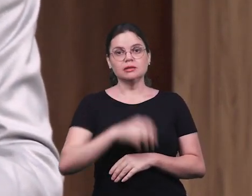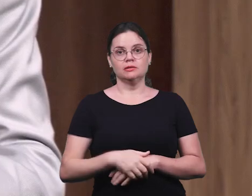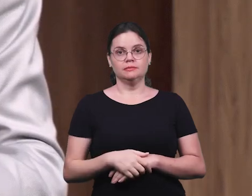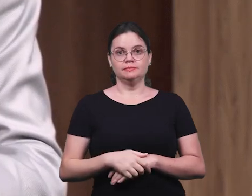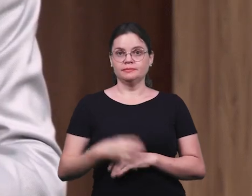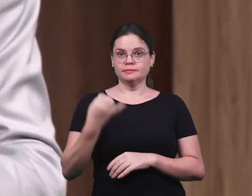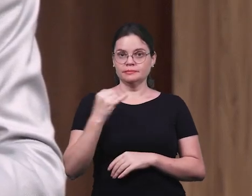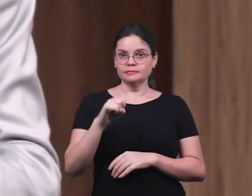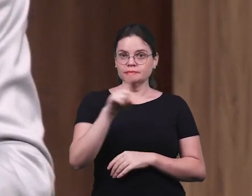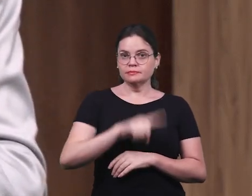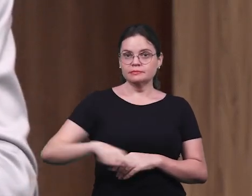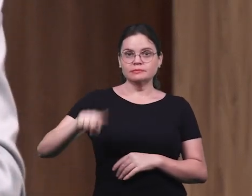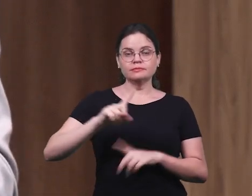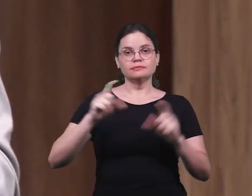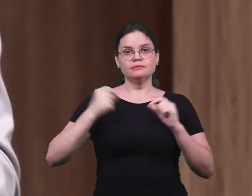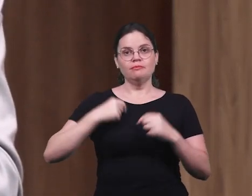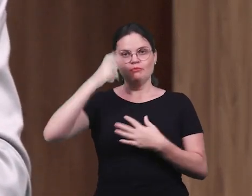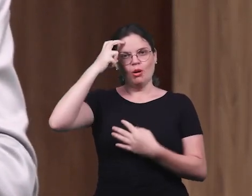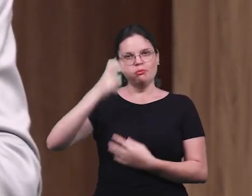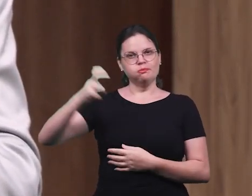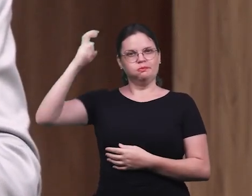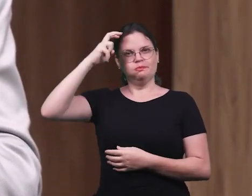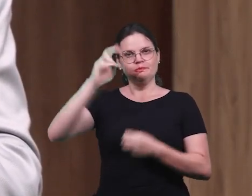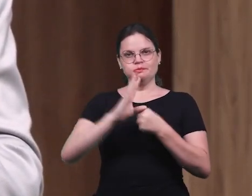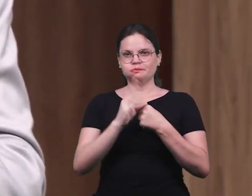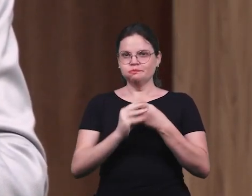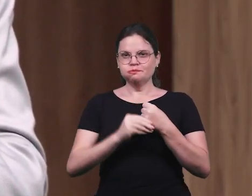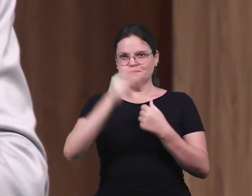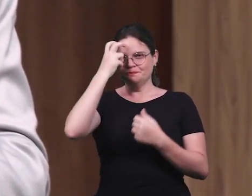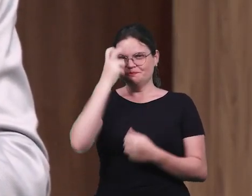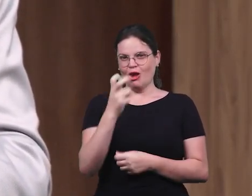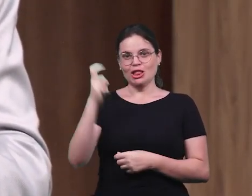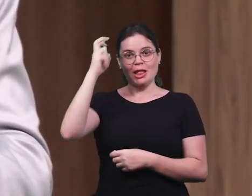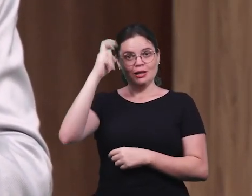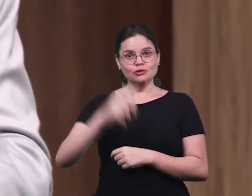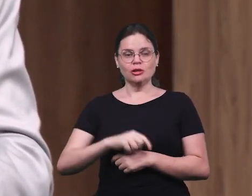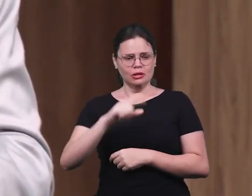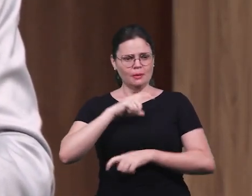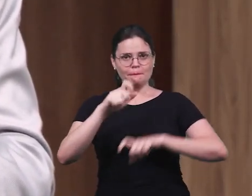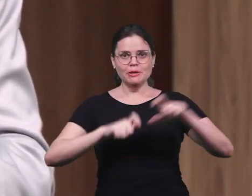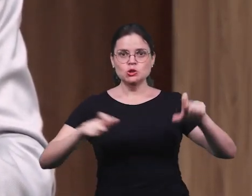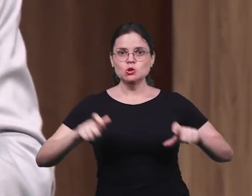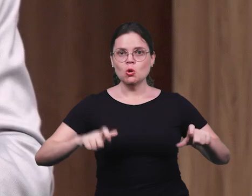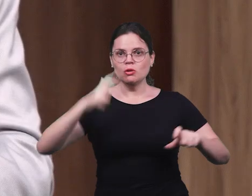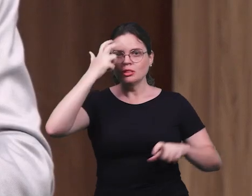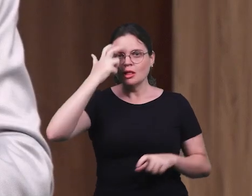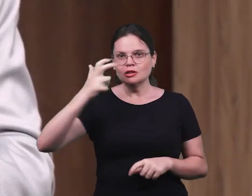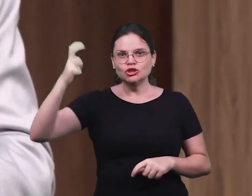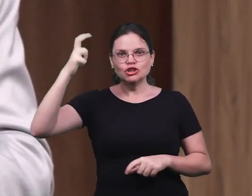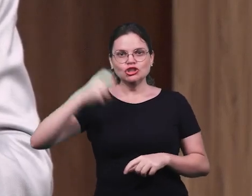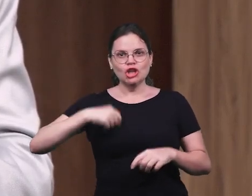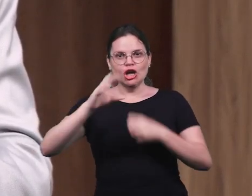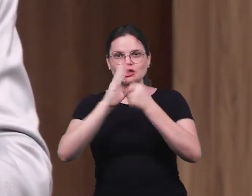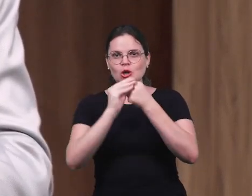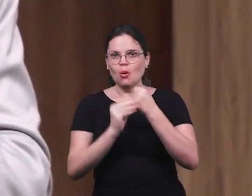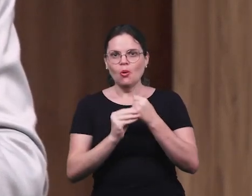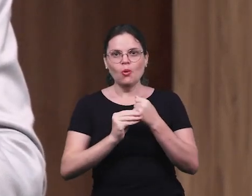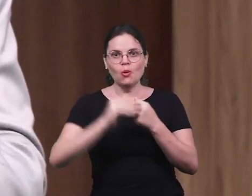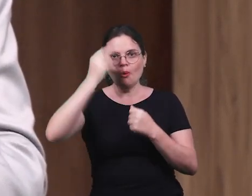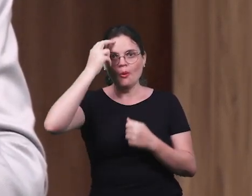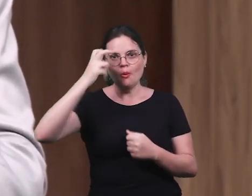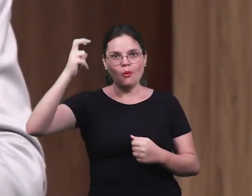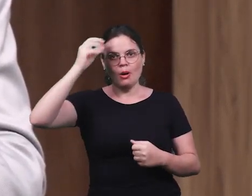prospera muito intelectualmente, nós temos companheiros que prosperaram muito no campo intelectual, hoje